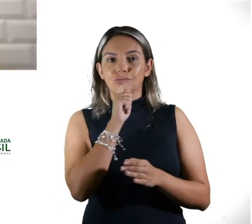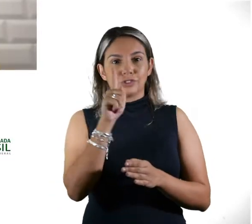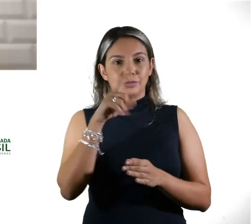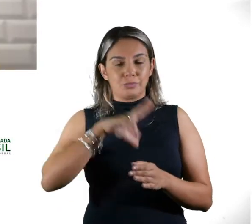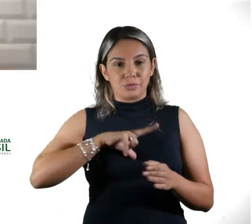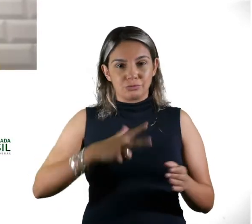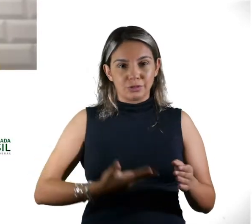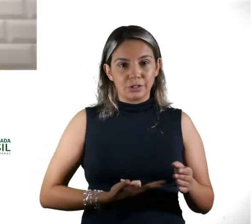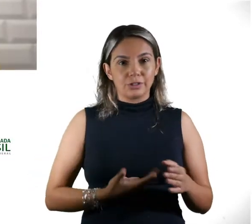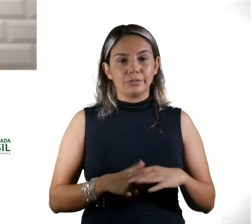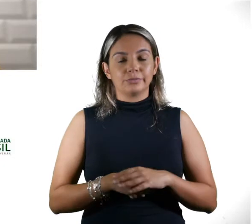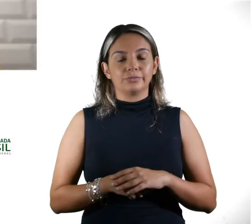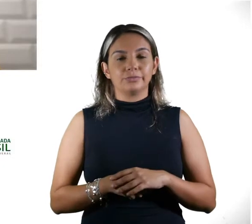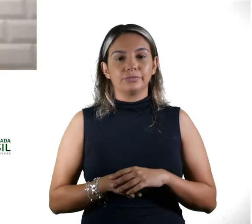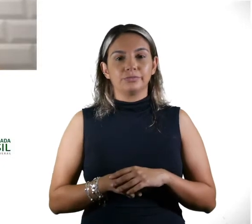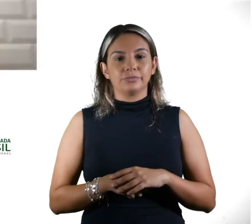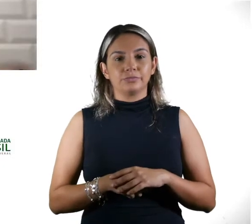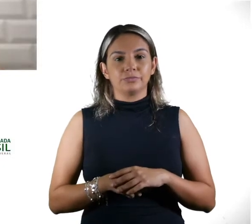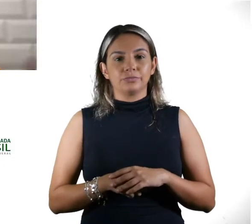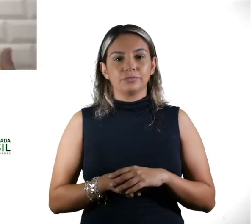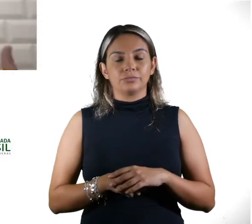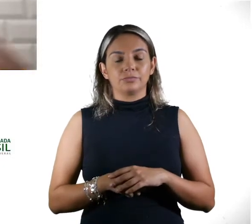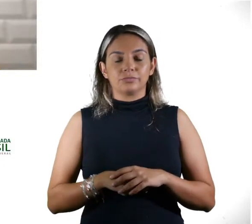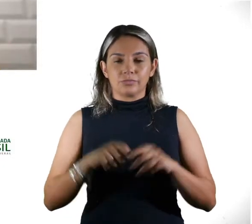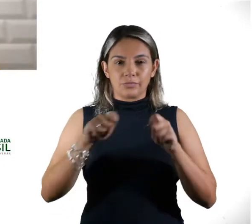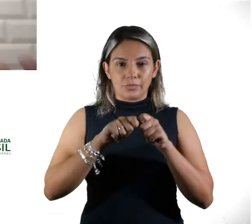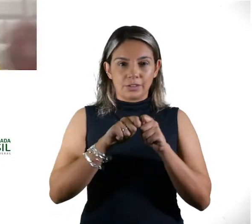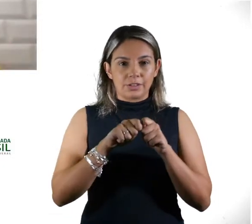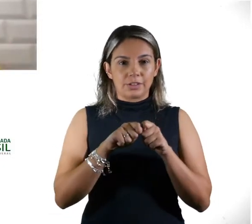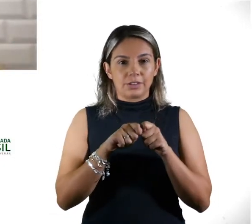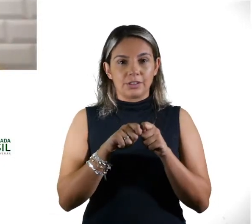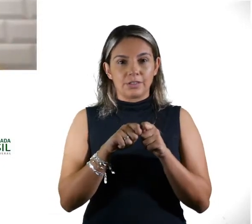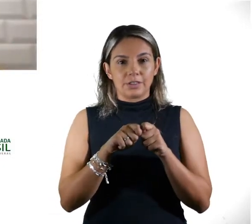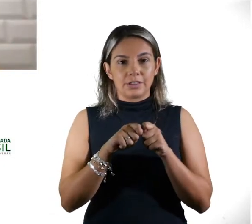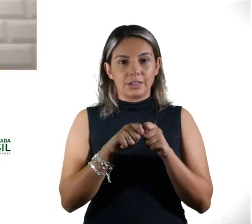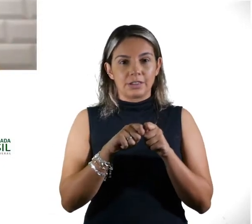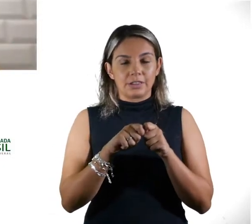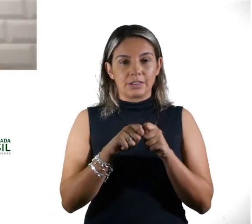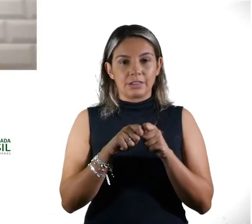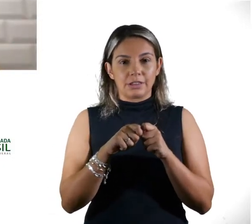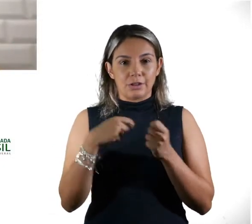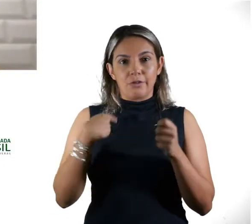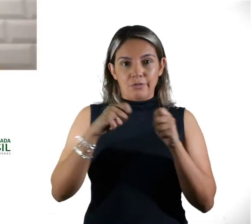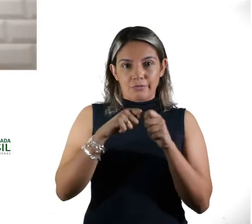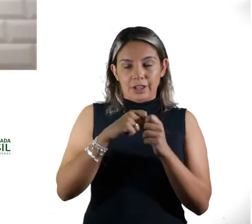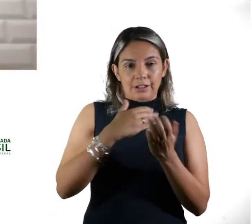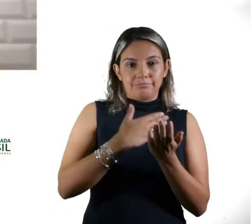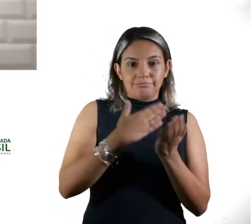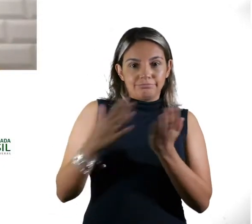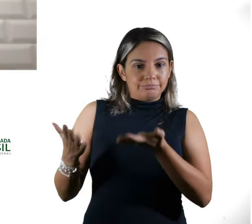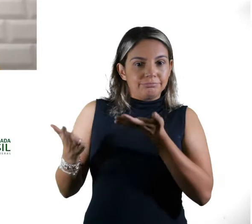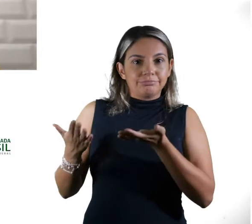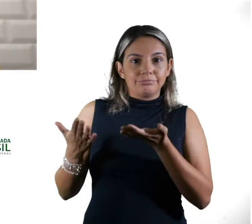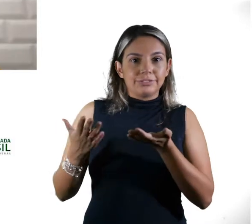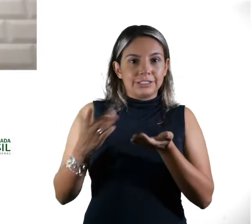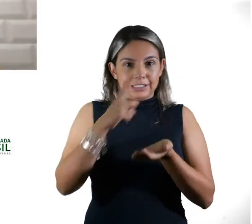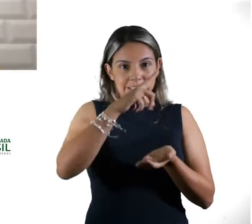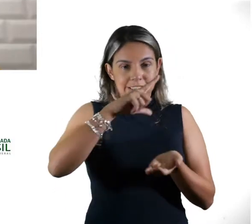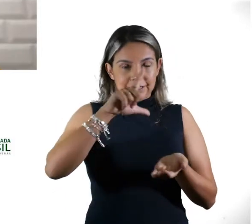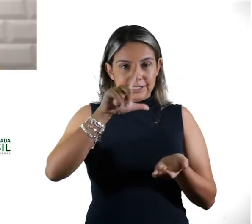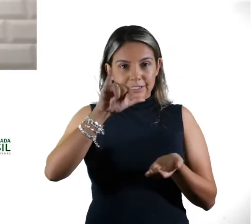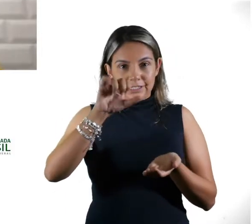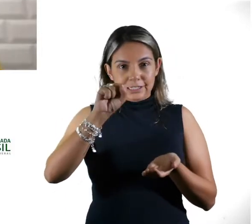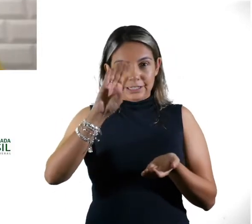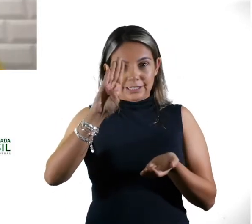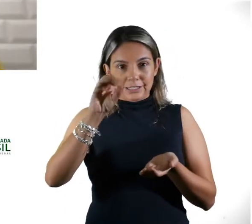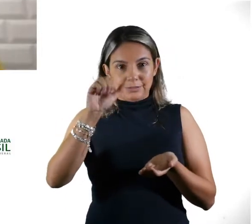Portugal. Eu acabei por fazer, por iniciativa da Livraria da Travessa, de Lisboa, que agora